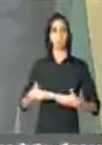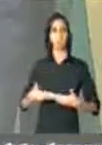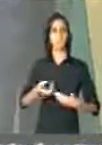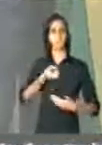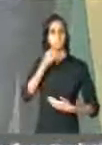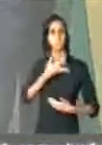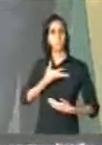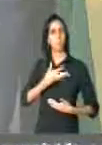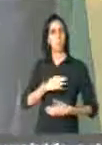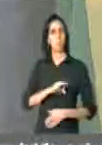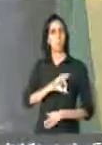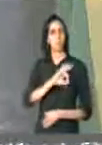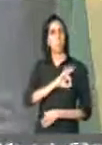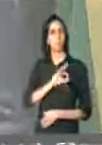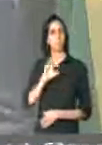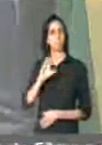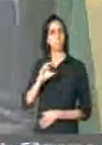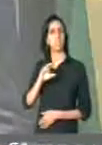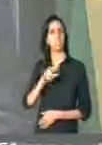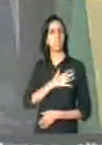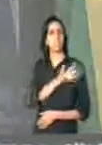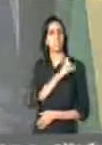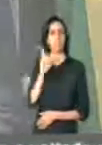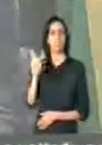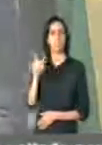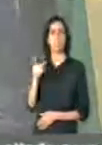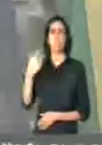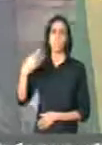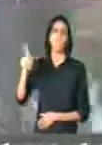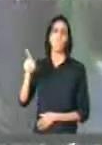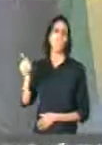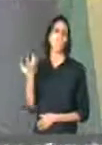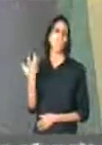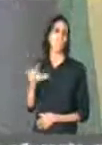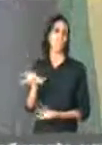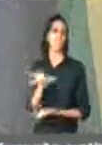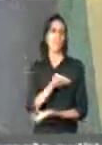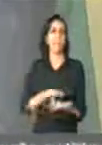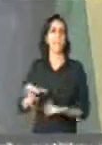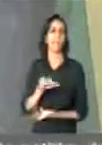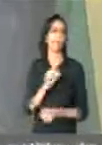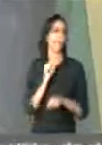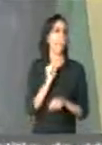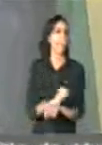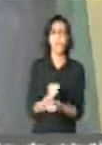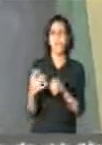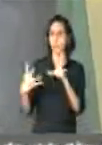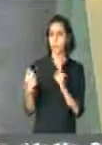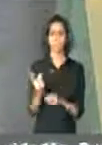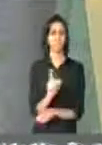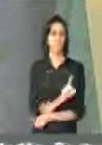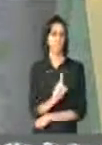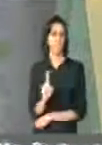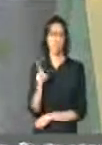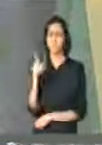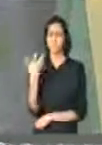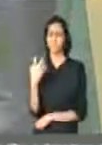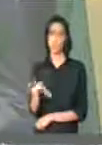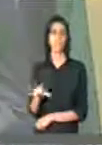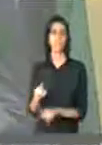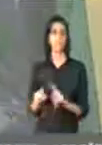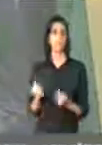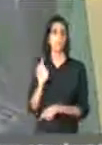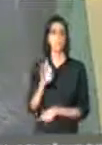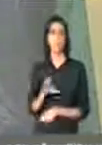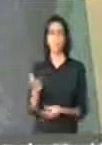Estado do Piauí, que não está querendo fazer greve ou paralisação, que não está querendo comprar briga com nenhum político, mas